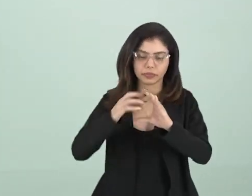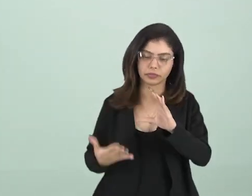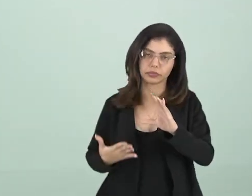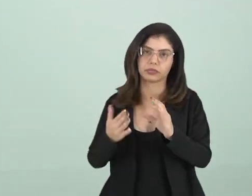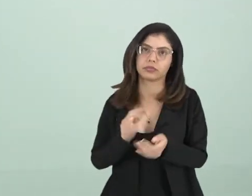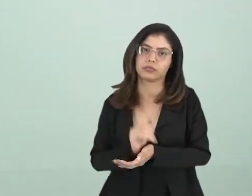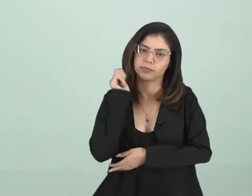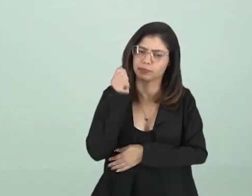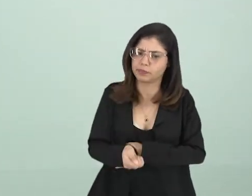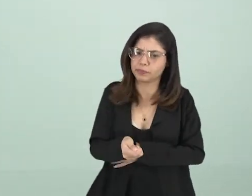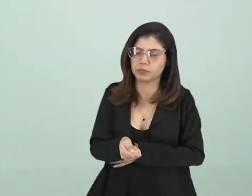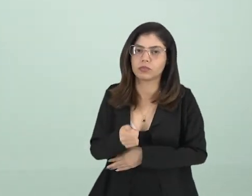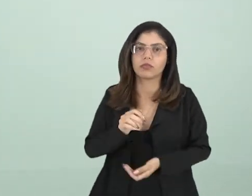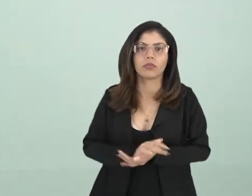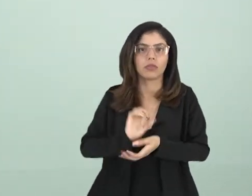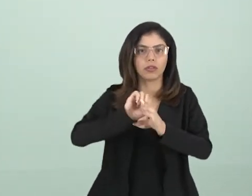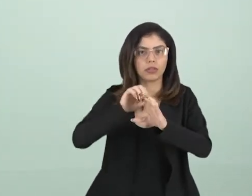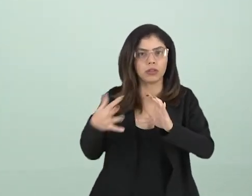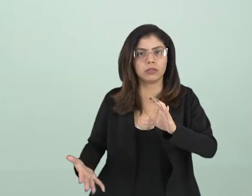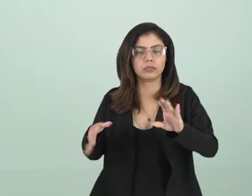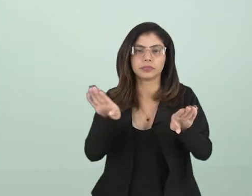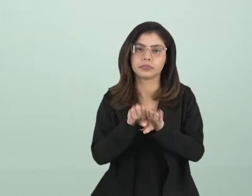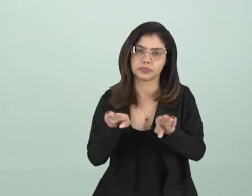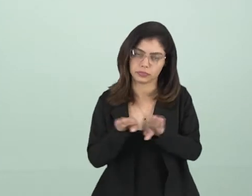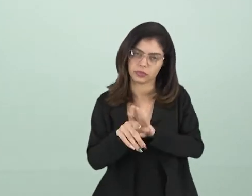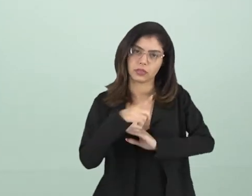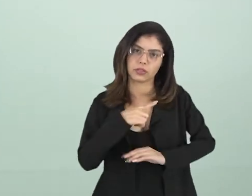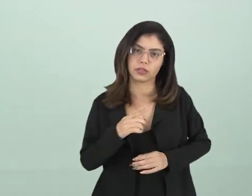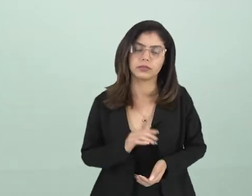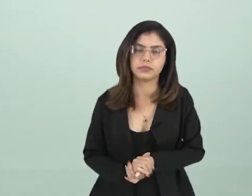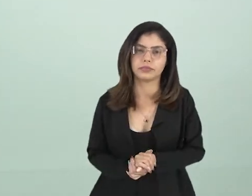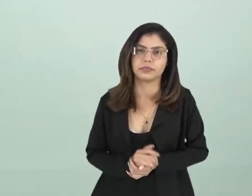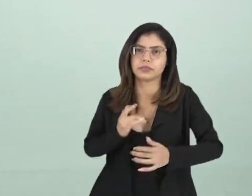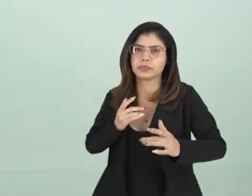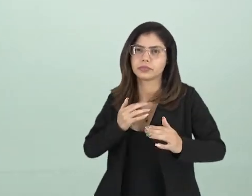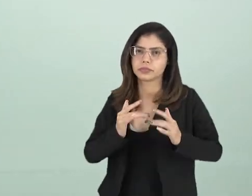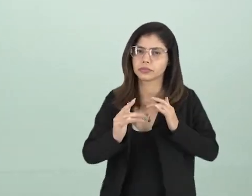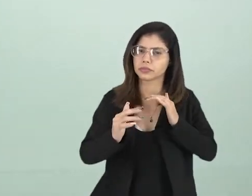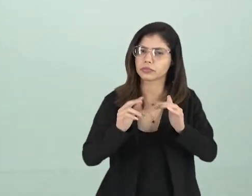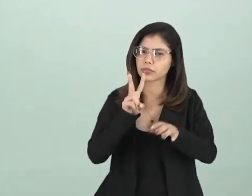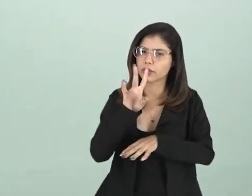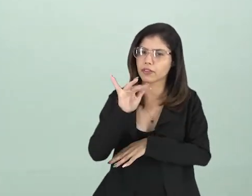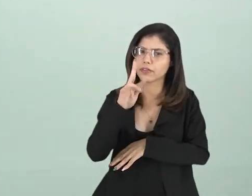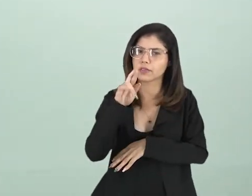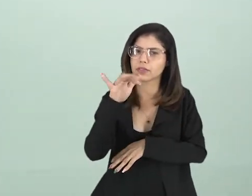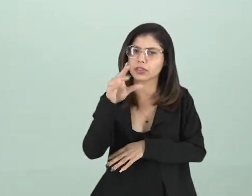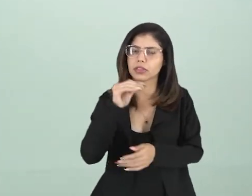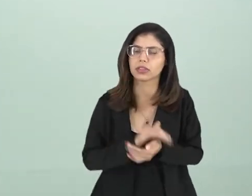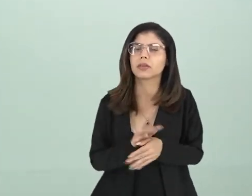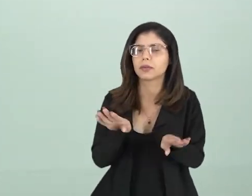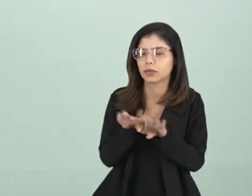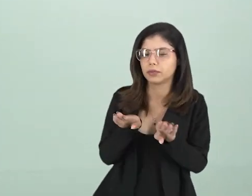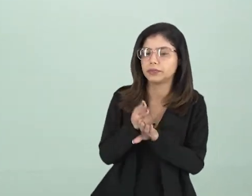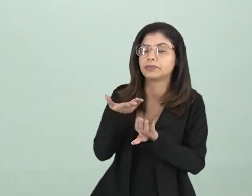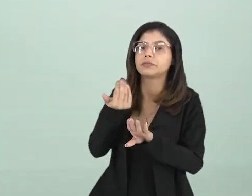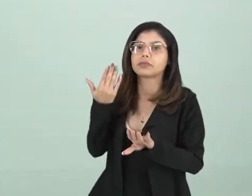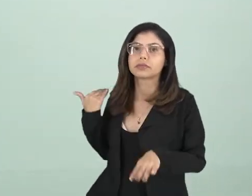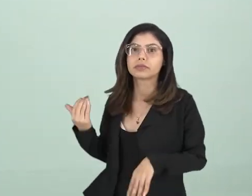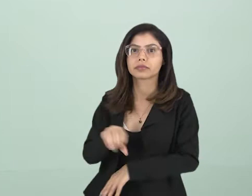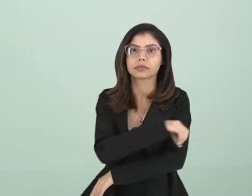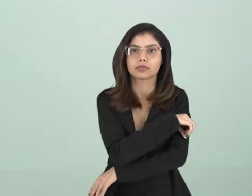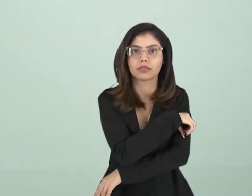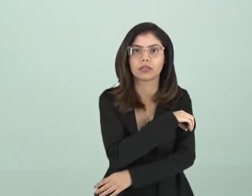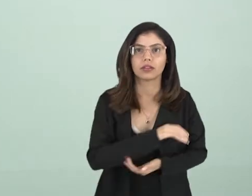característica ditatorial, tá? Porque ele vai flertar, com o nazifascismo que a gente viu, lá no 9º